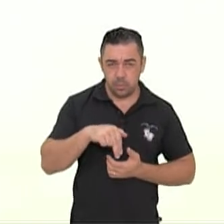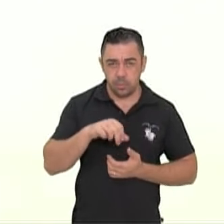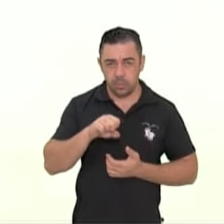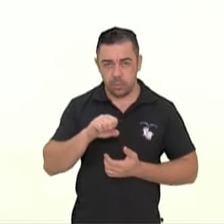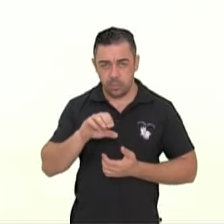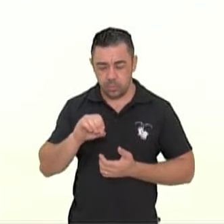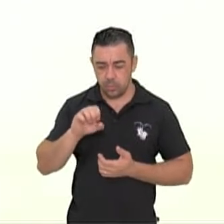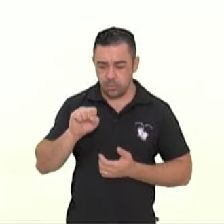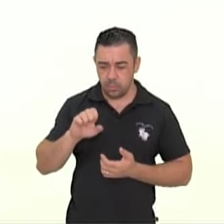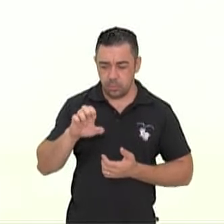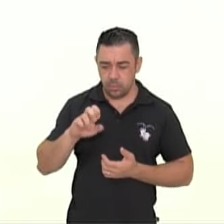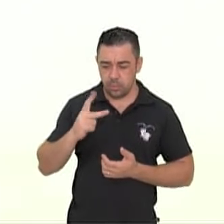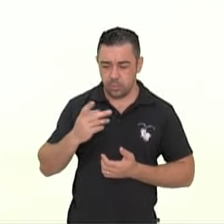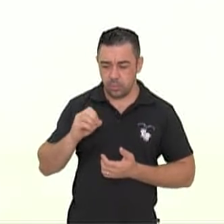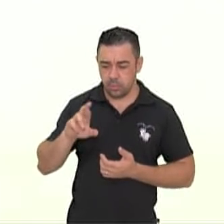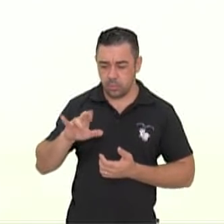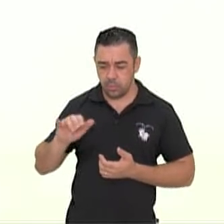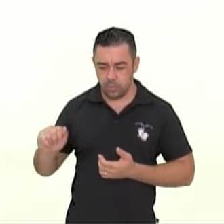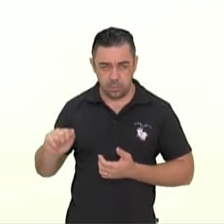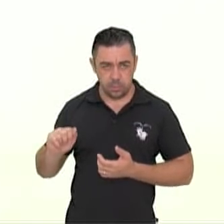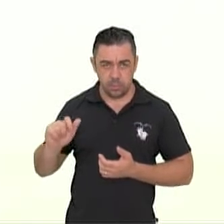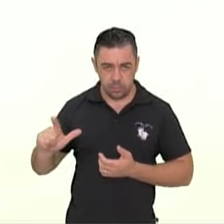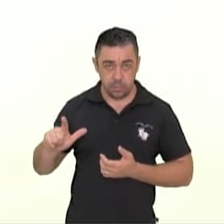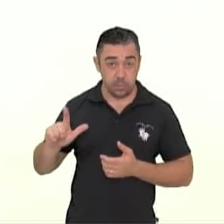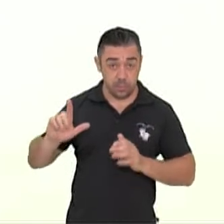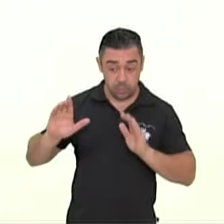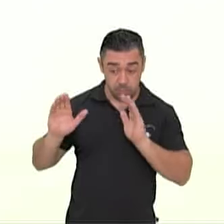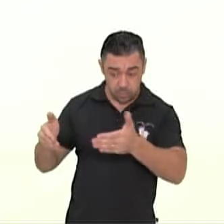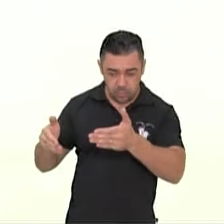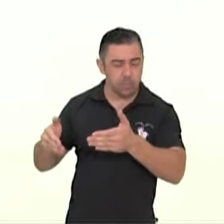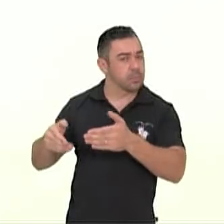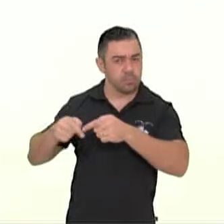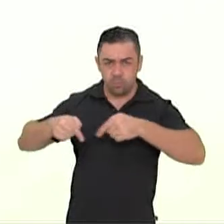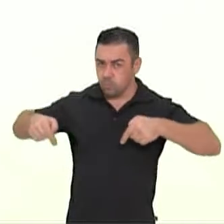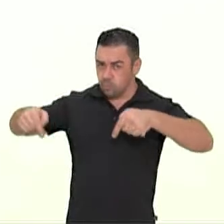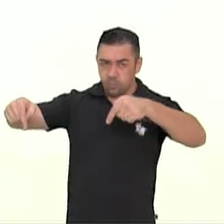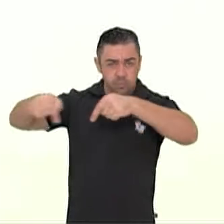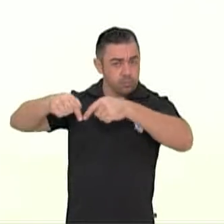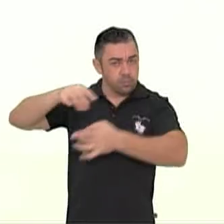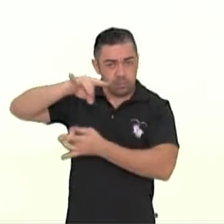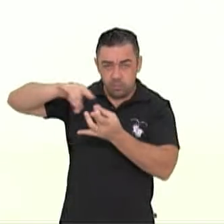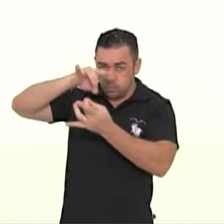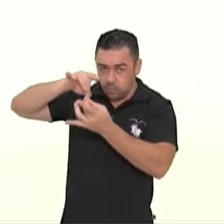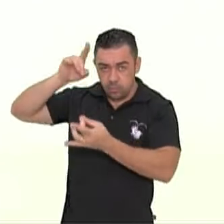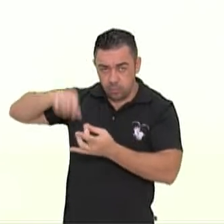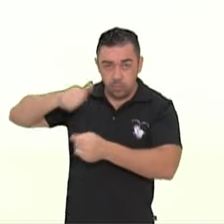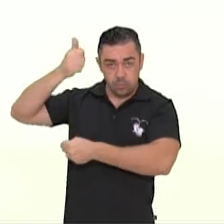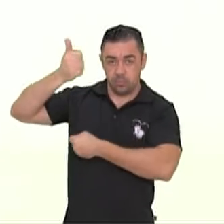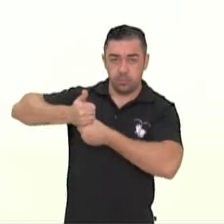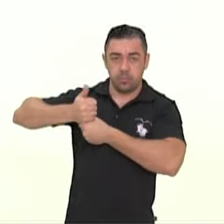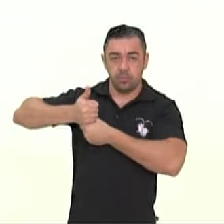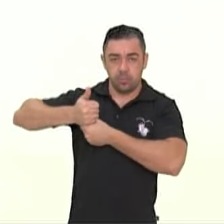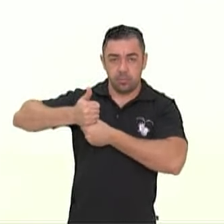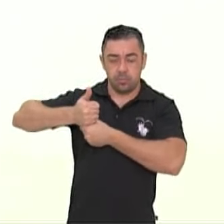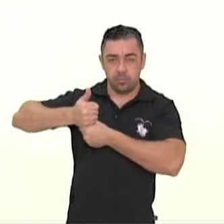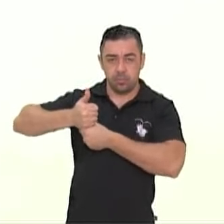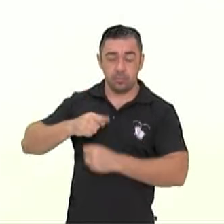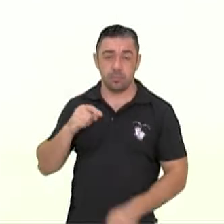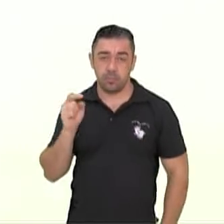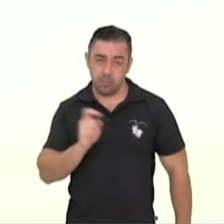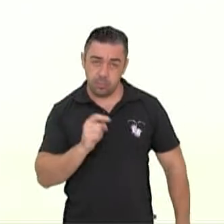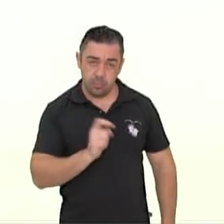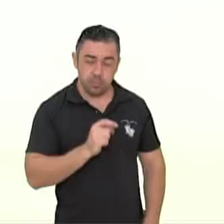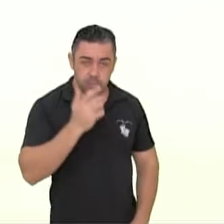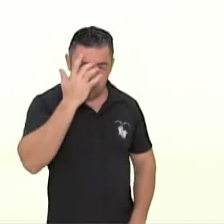senhorial, que era uma terra de produção exclusiva do senhor feudal. O camponês, além dele estar